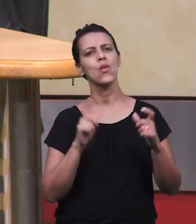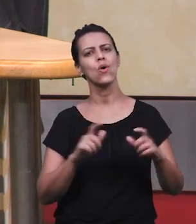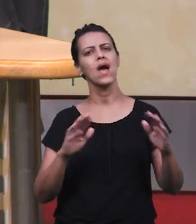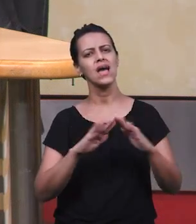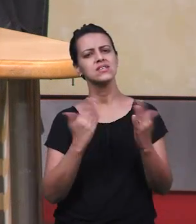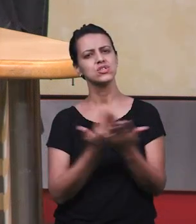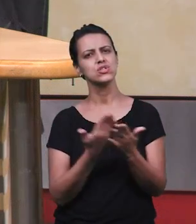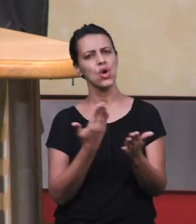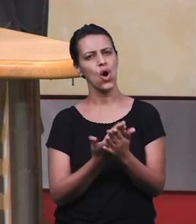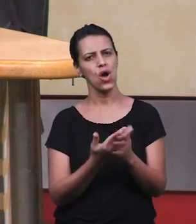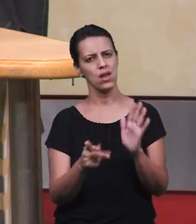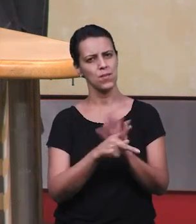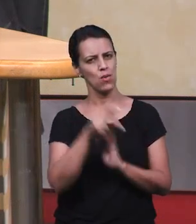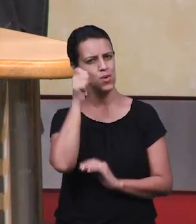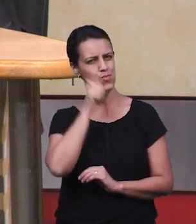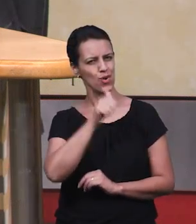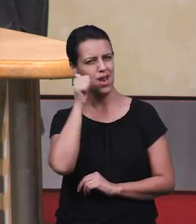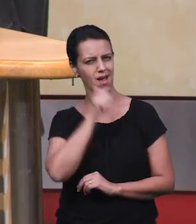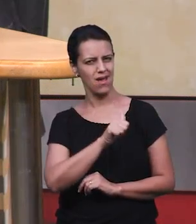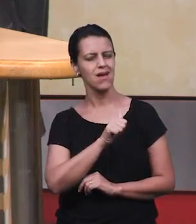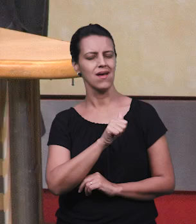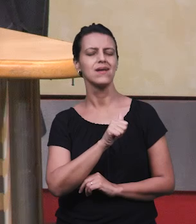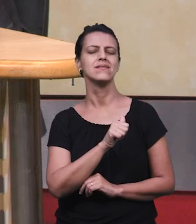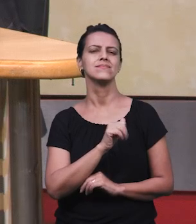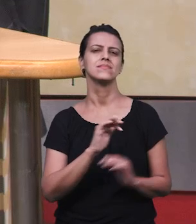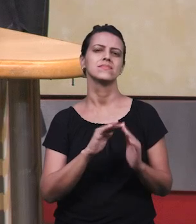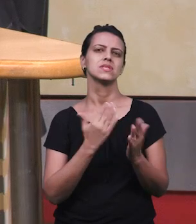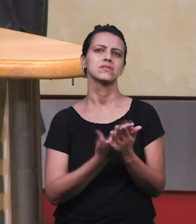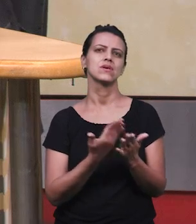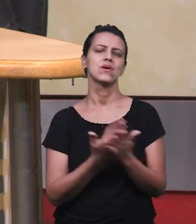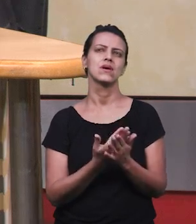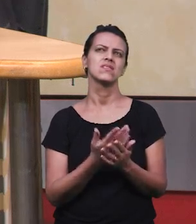um colégio de moças, né? Era um